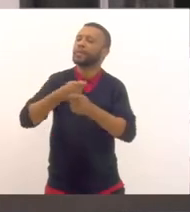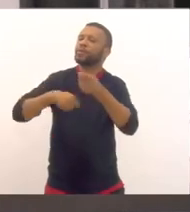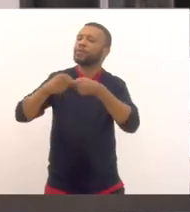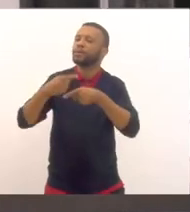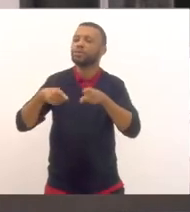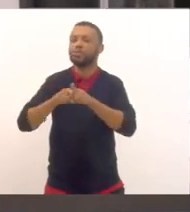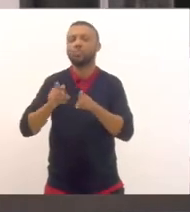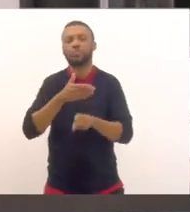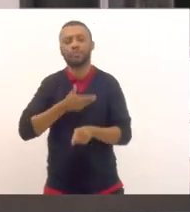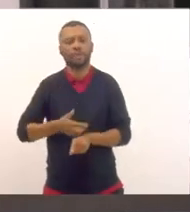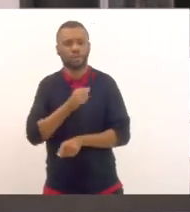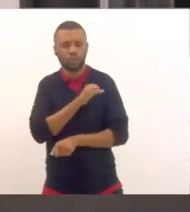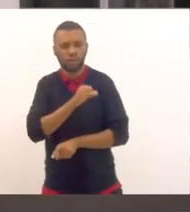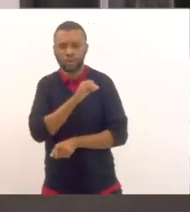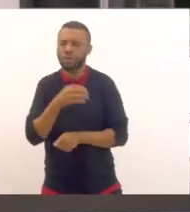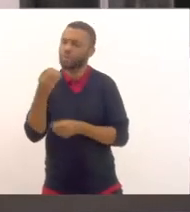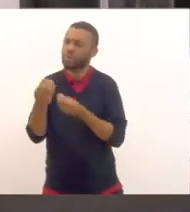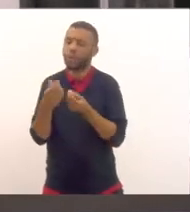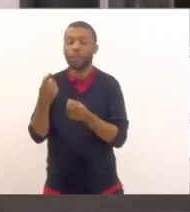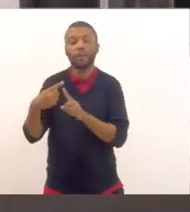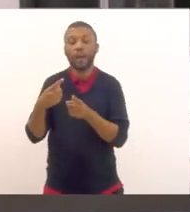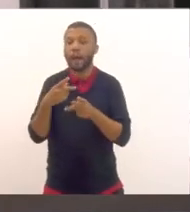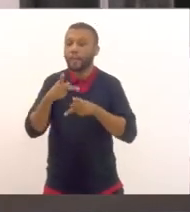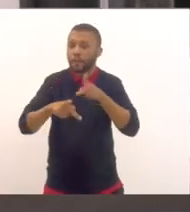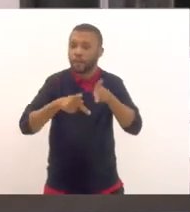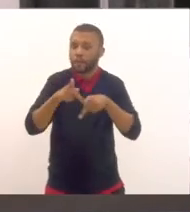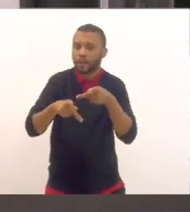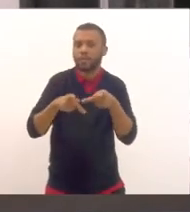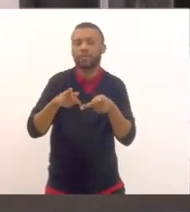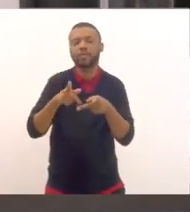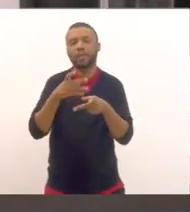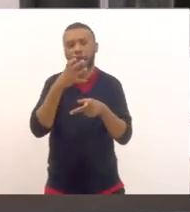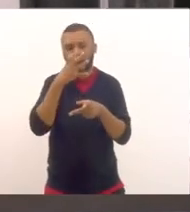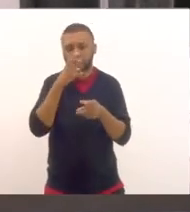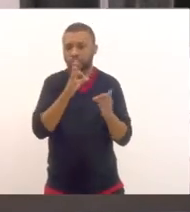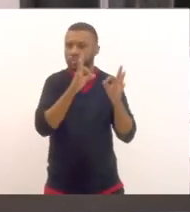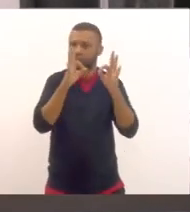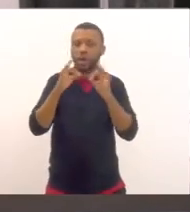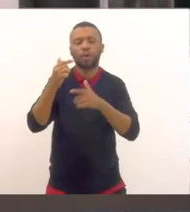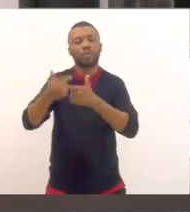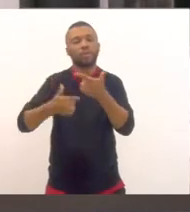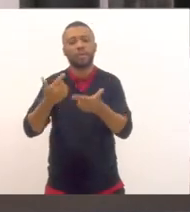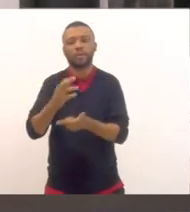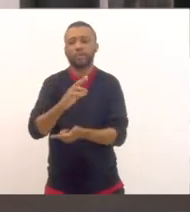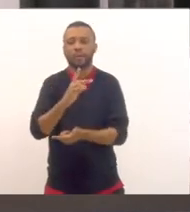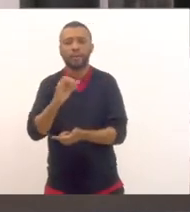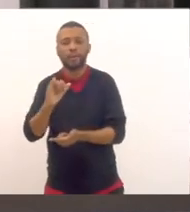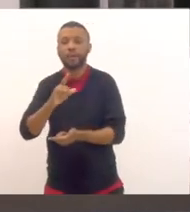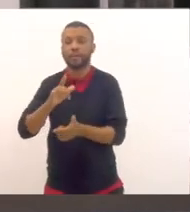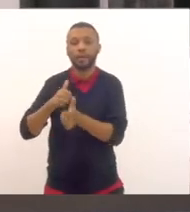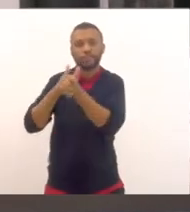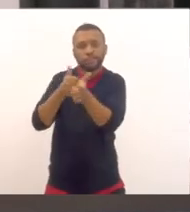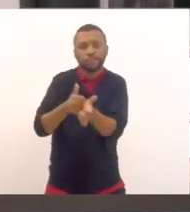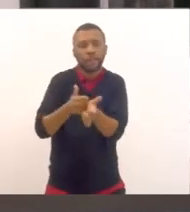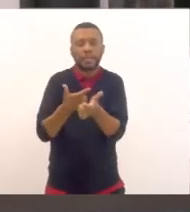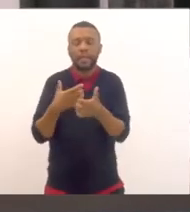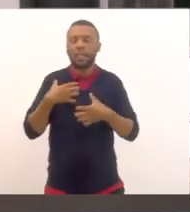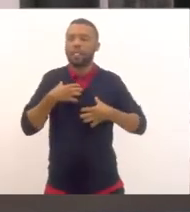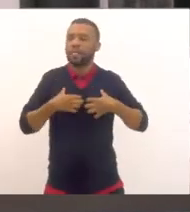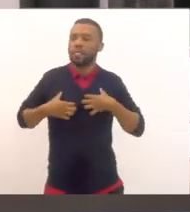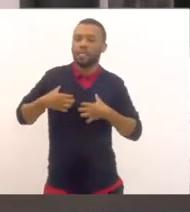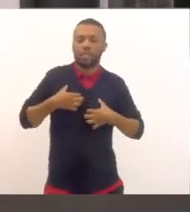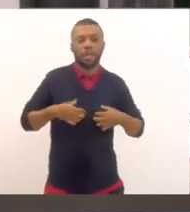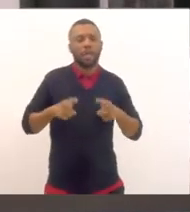até porque a população que assiste na os trabalhos da CPI que acompanha no que toma conhecimento ela tá frente em relação